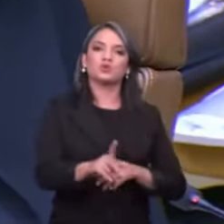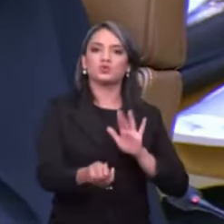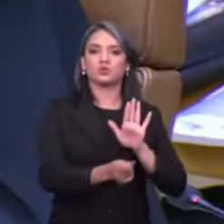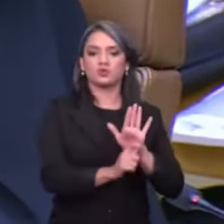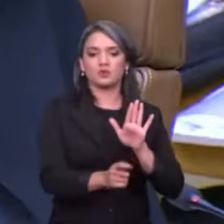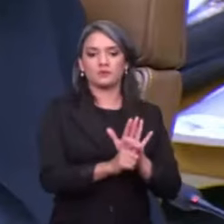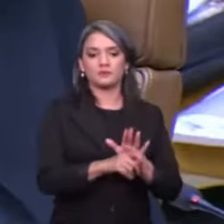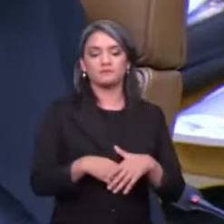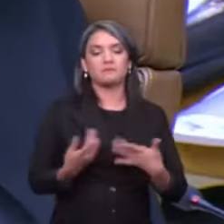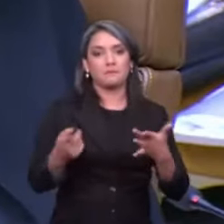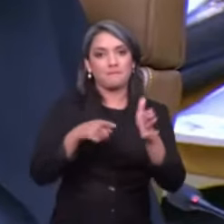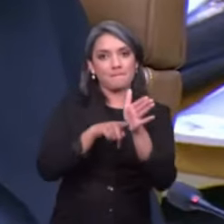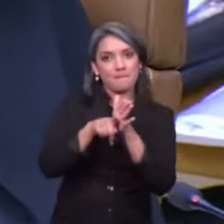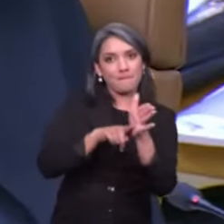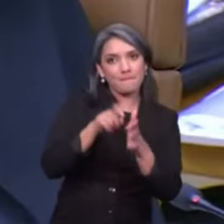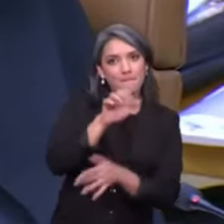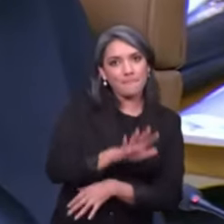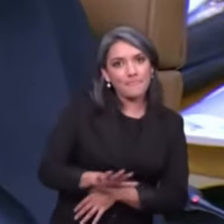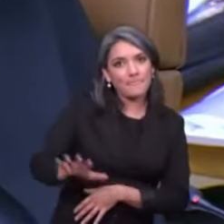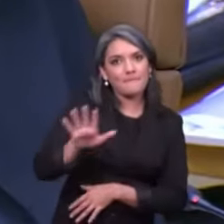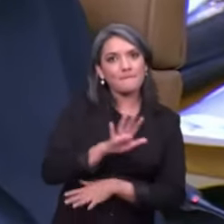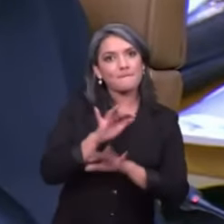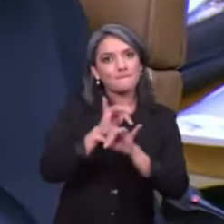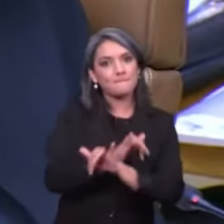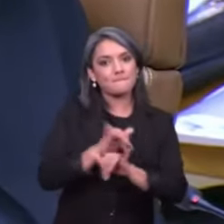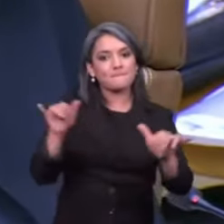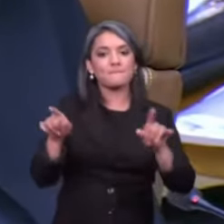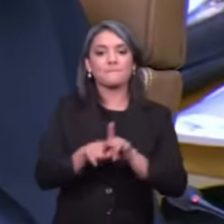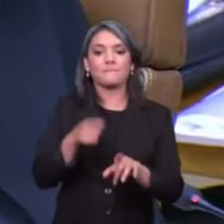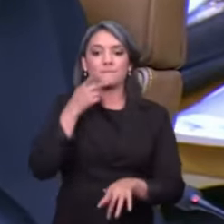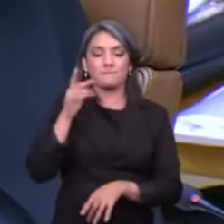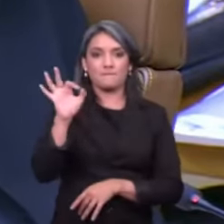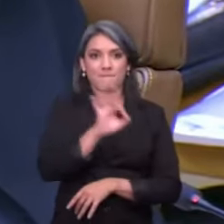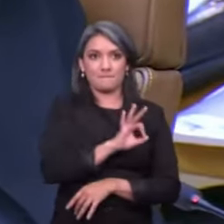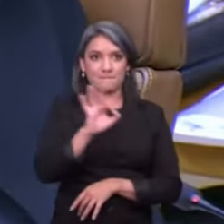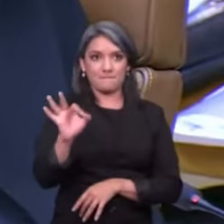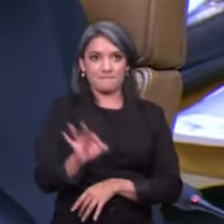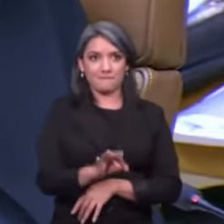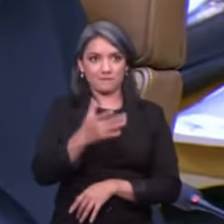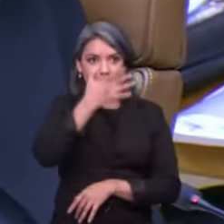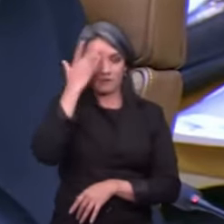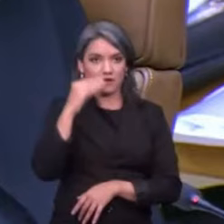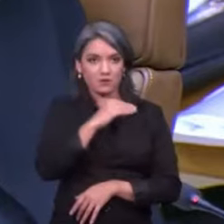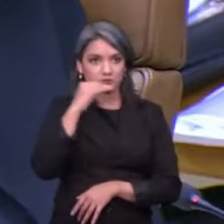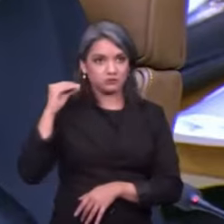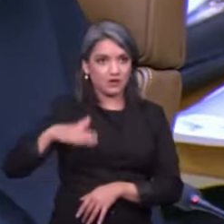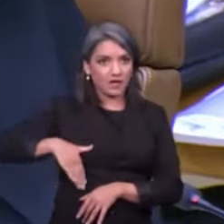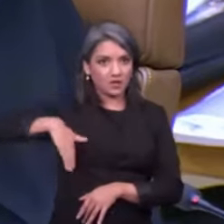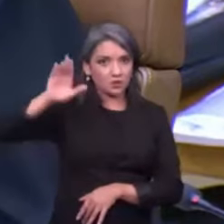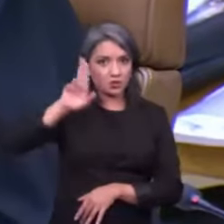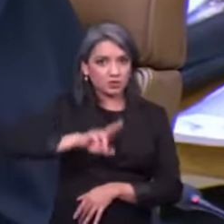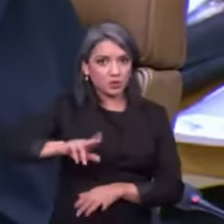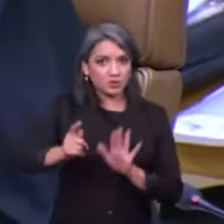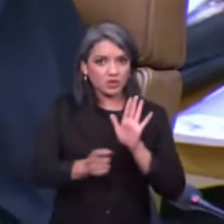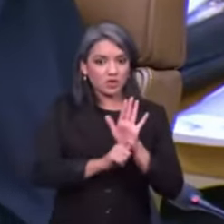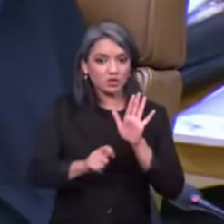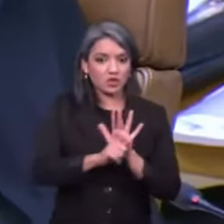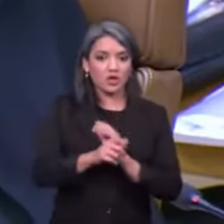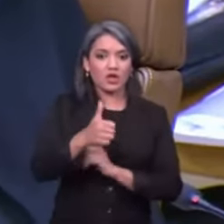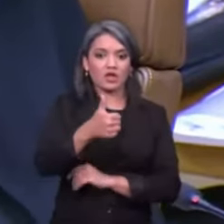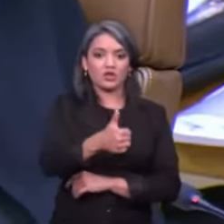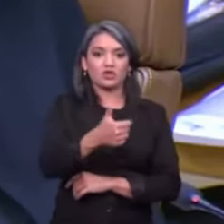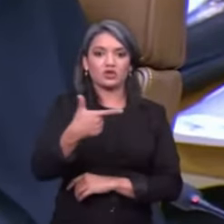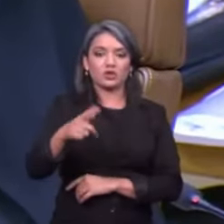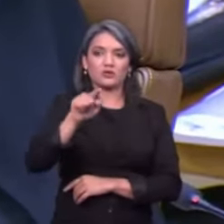O inquérito nacional recentemente divulgado sugere que a percentagem de adultos que consumiram drogas ilícitas aumentou para 12,8%